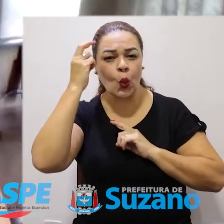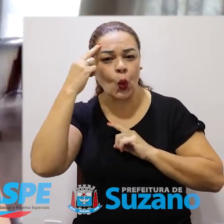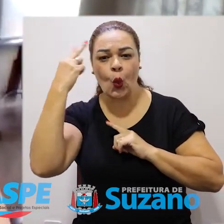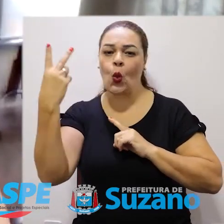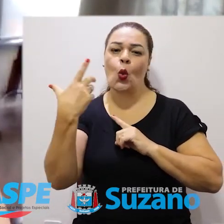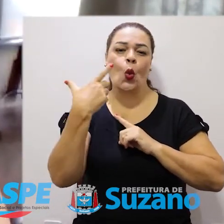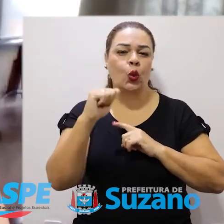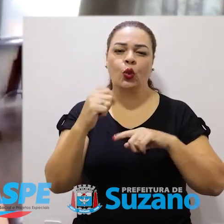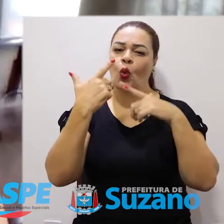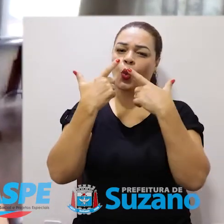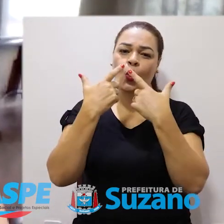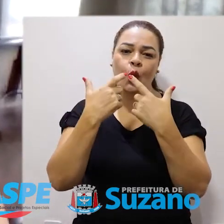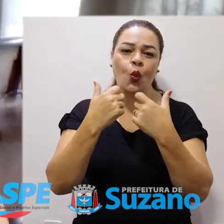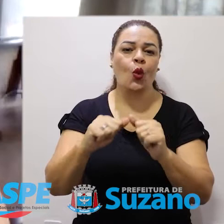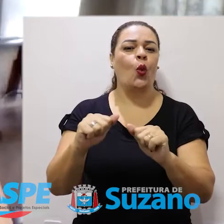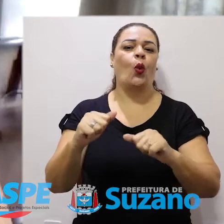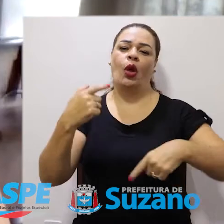cultural, linguisticamente,